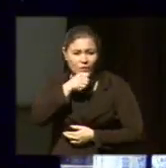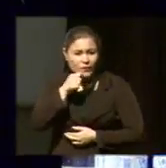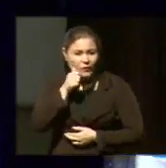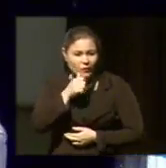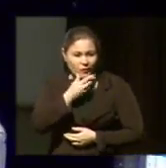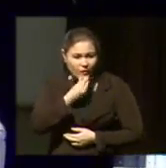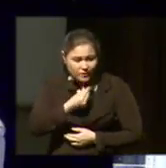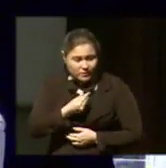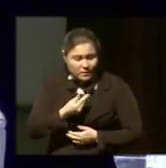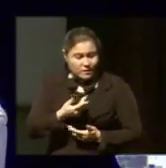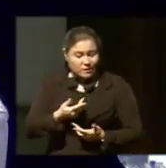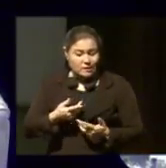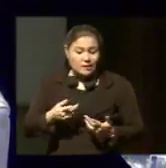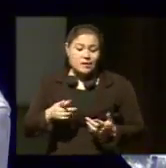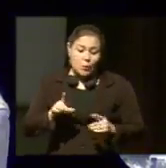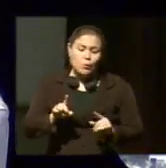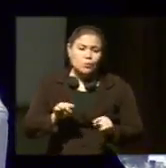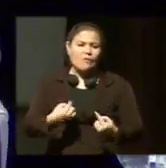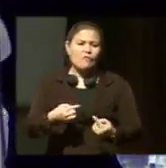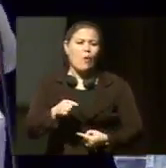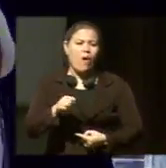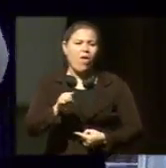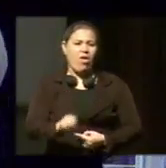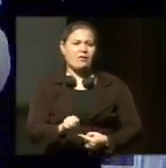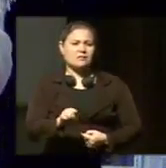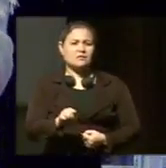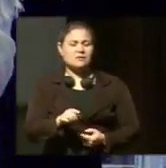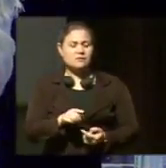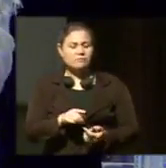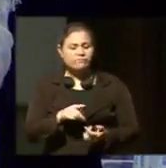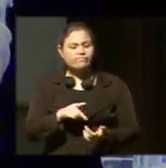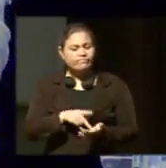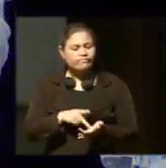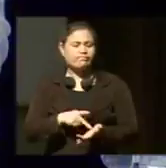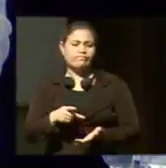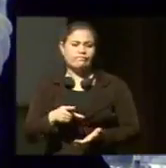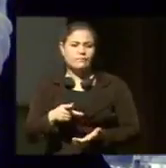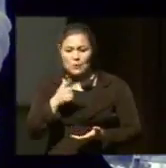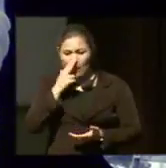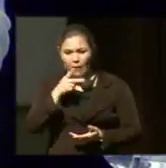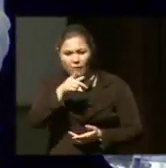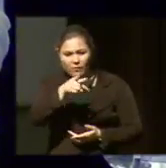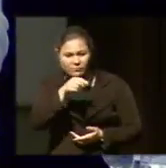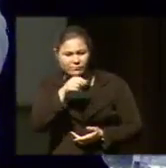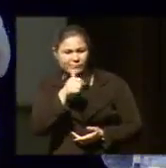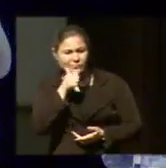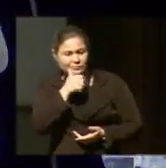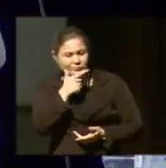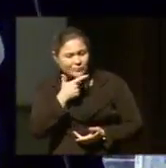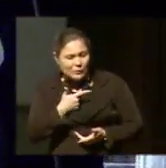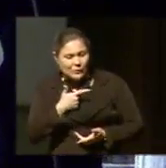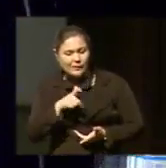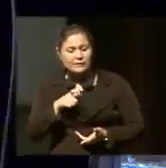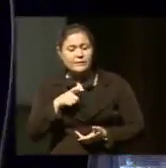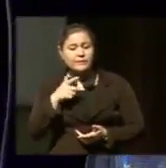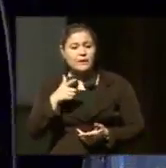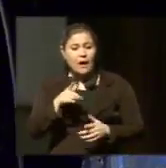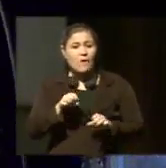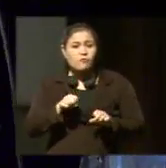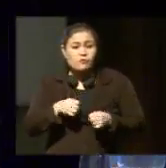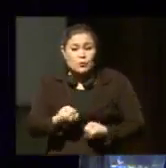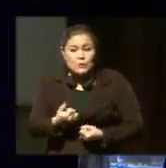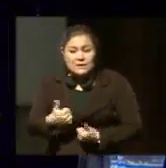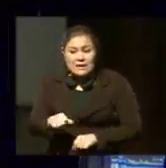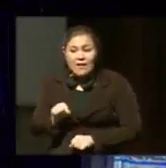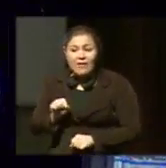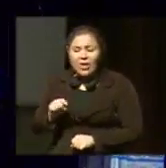que o desafio é esse, realmente, né? E talvez o que a senhora traz é importante. A força está em vocês. A força